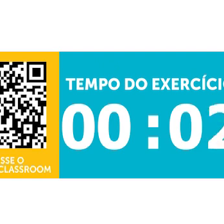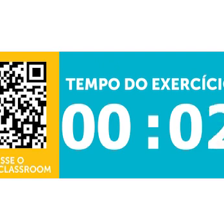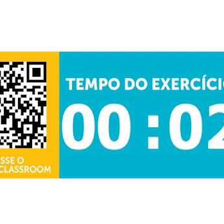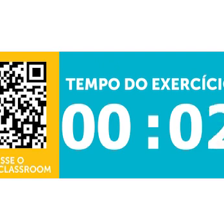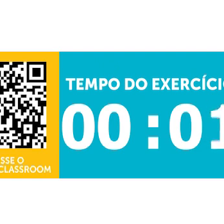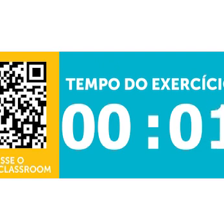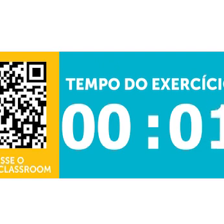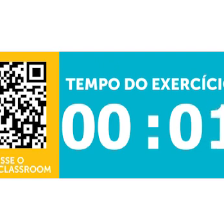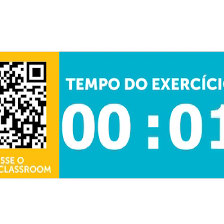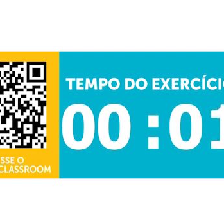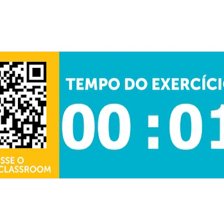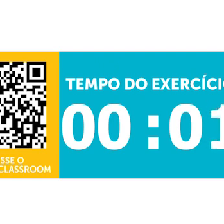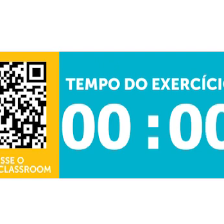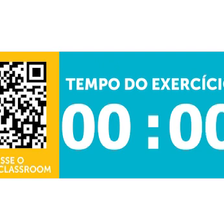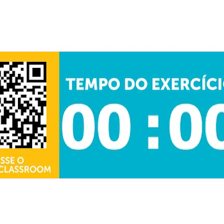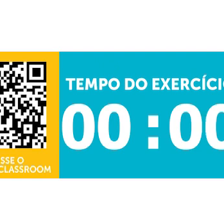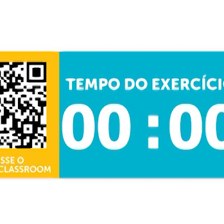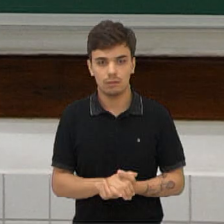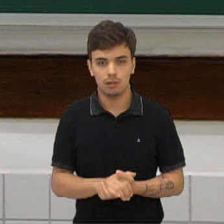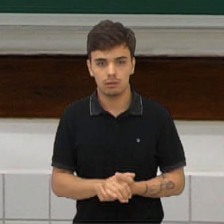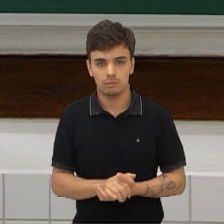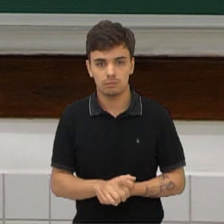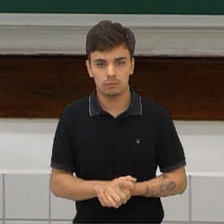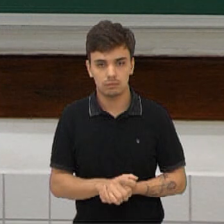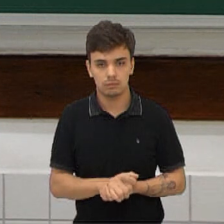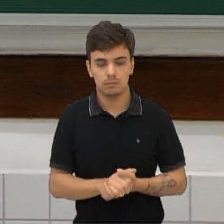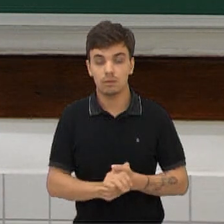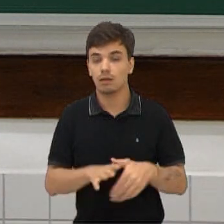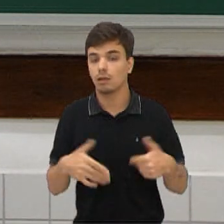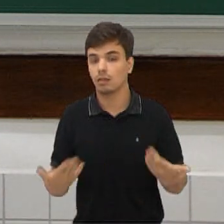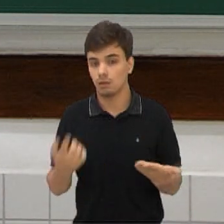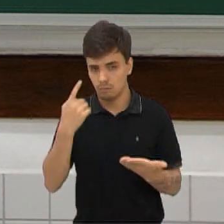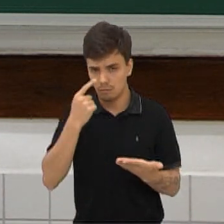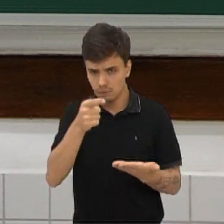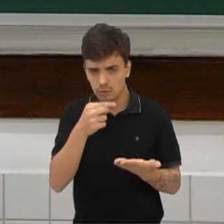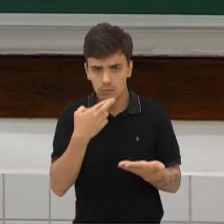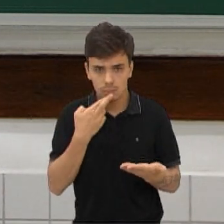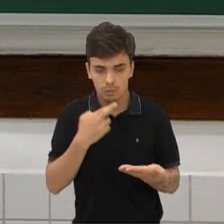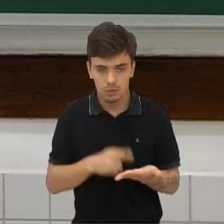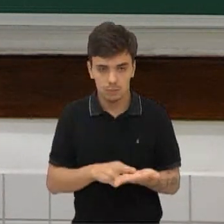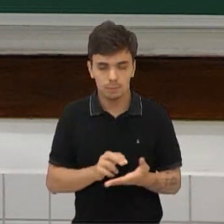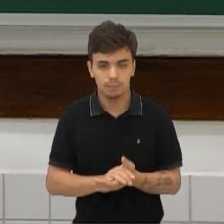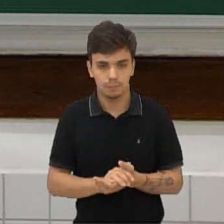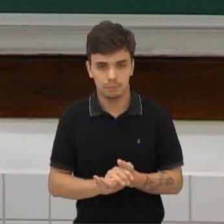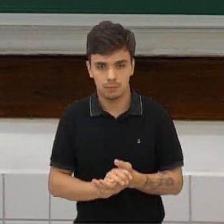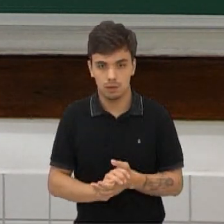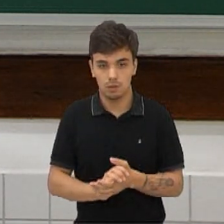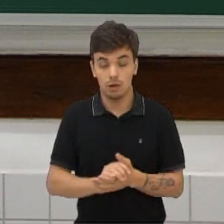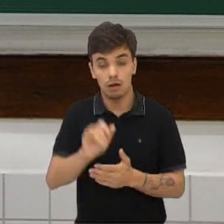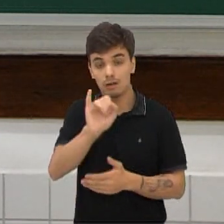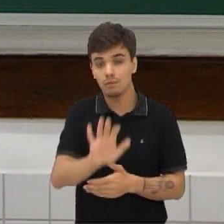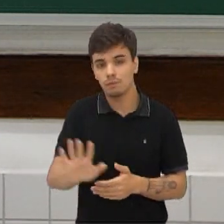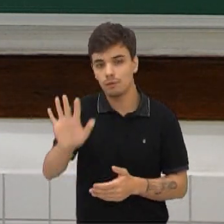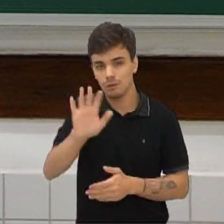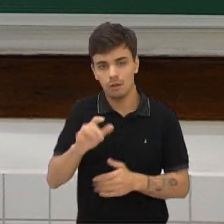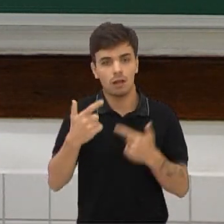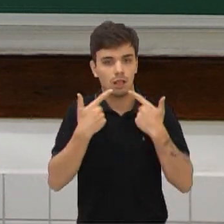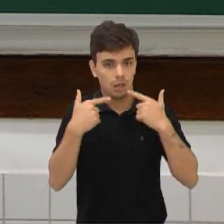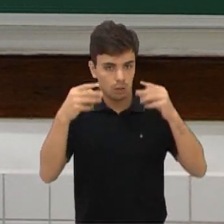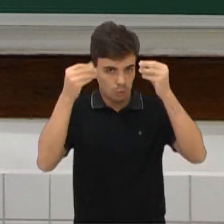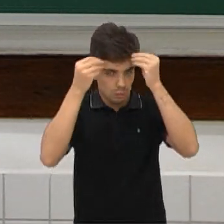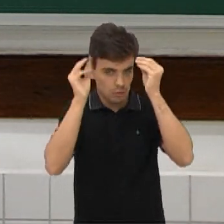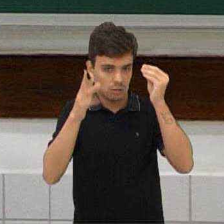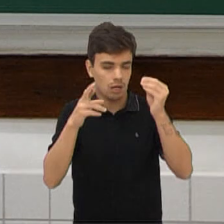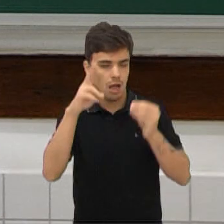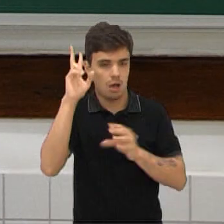Então, vamos ver o que você respondeu? Figuras de linguagem já é praticamente